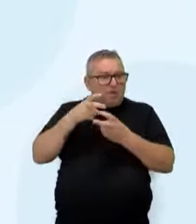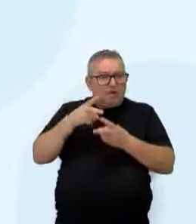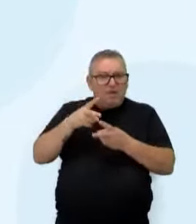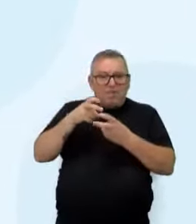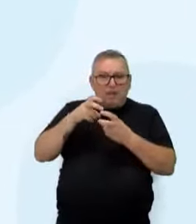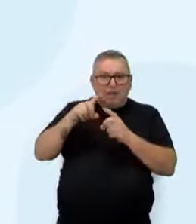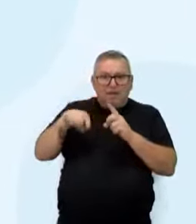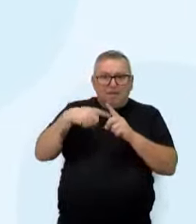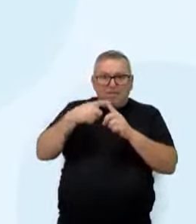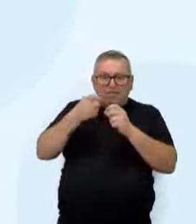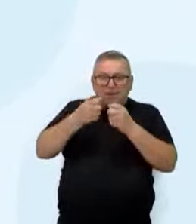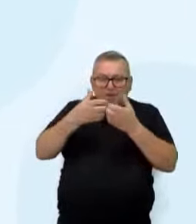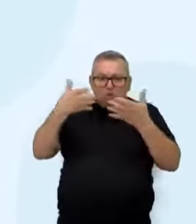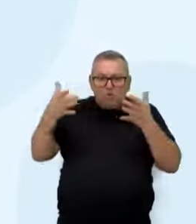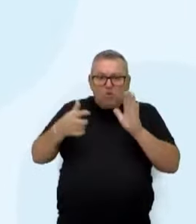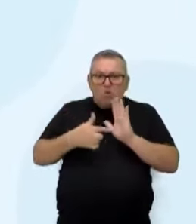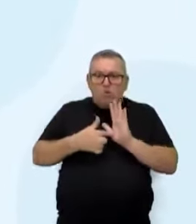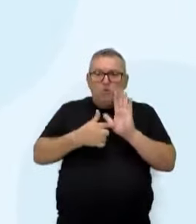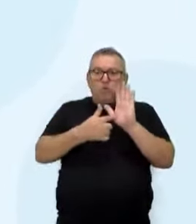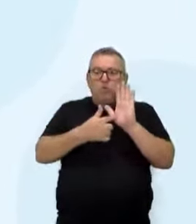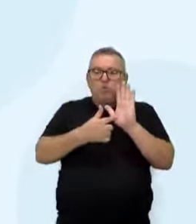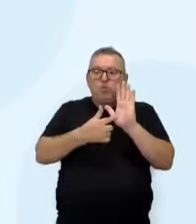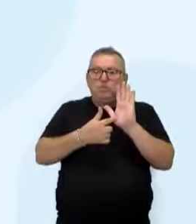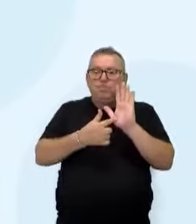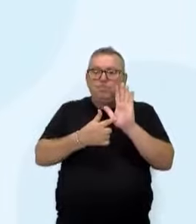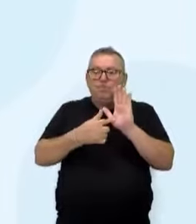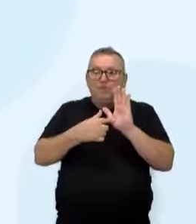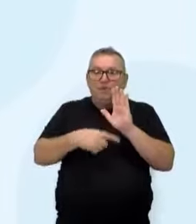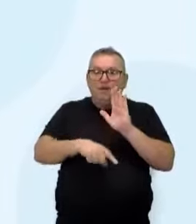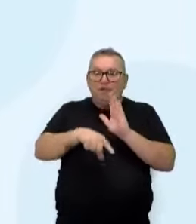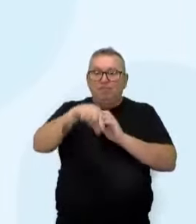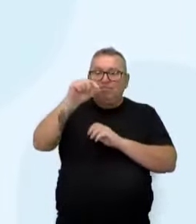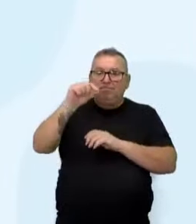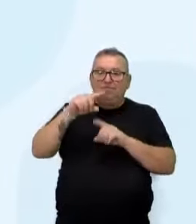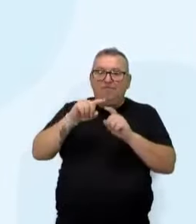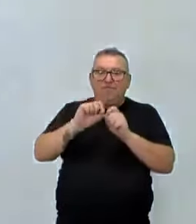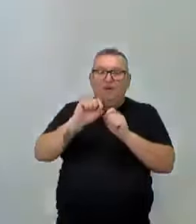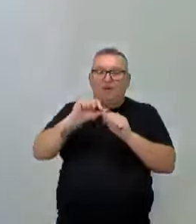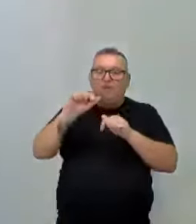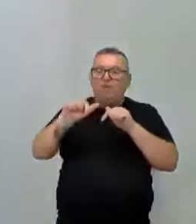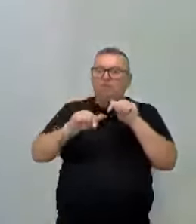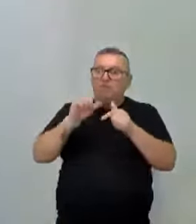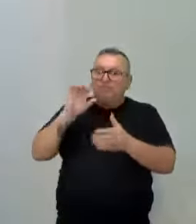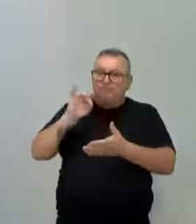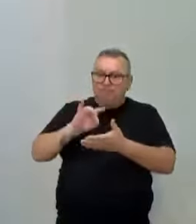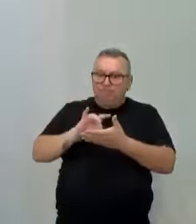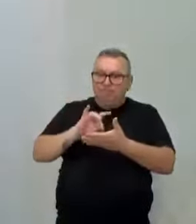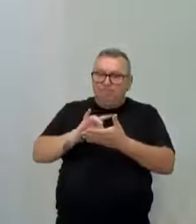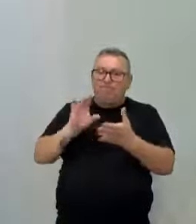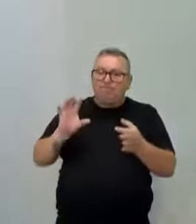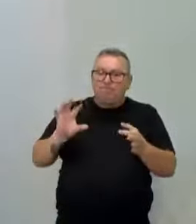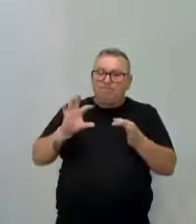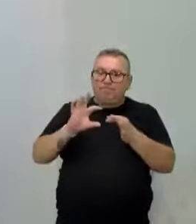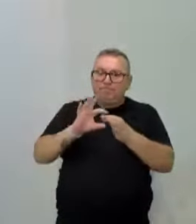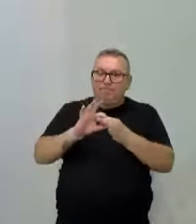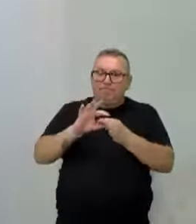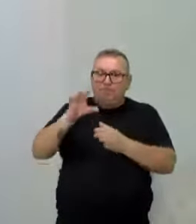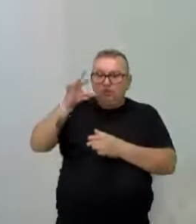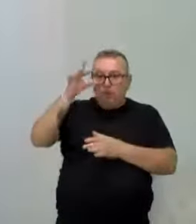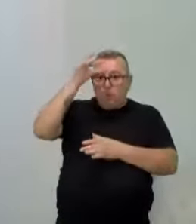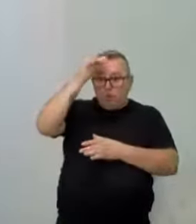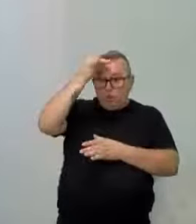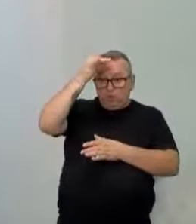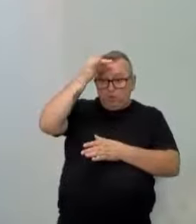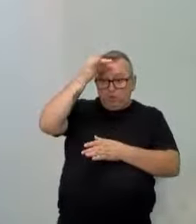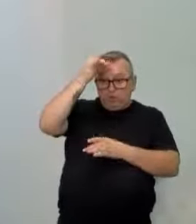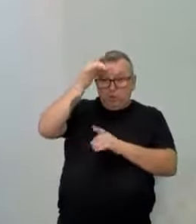mais evidentes dentro desse processo que a gente está falando, de fazer um trabalho de fato integrado entre o cognitivo